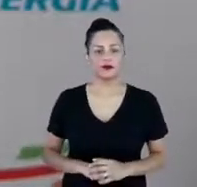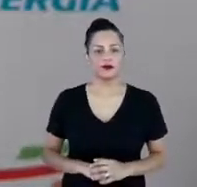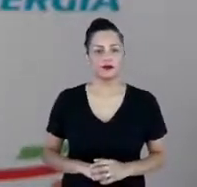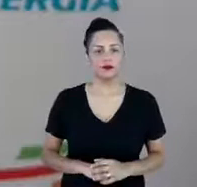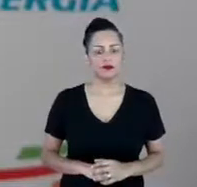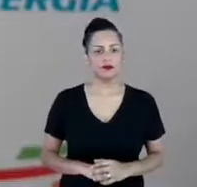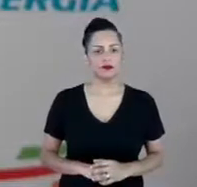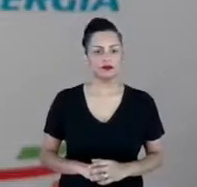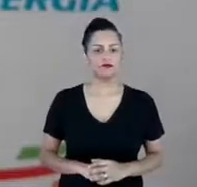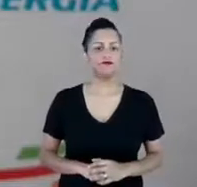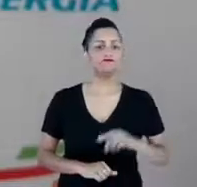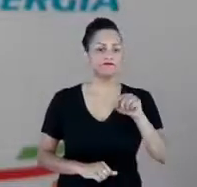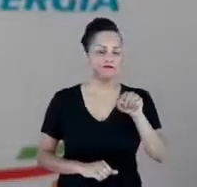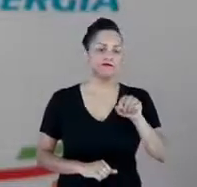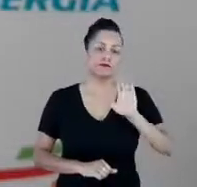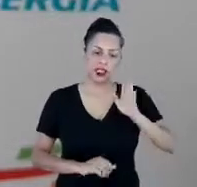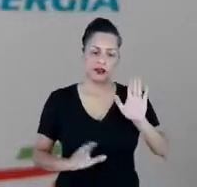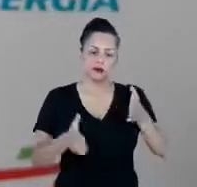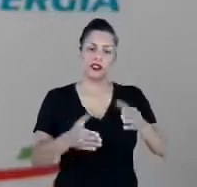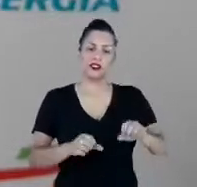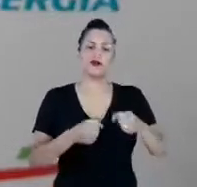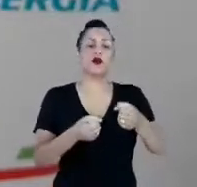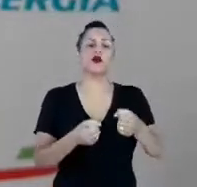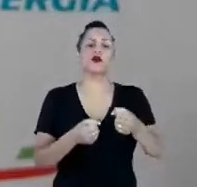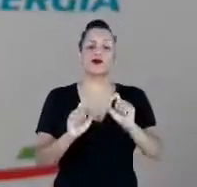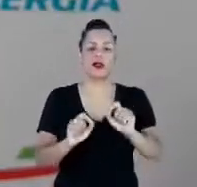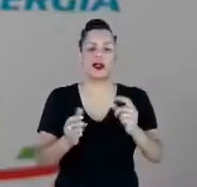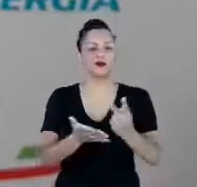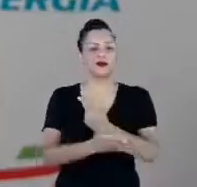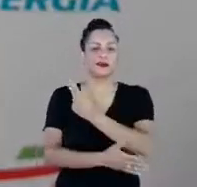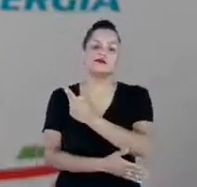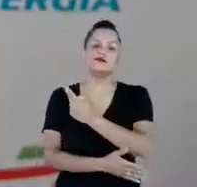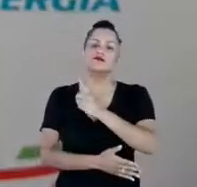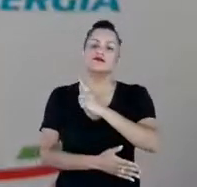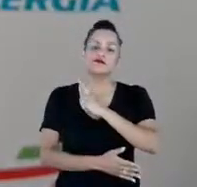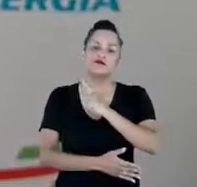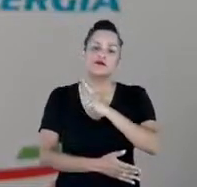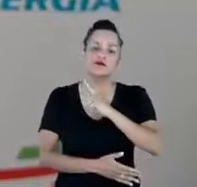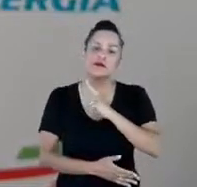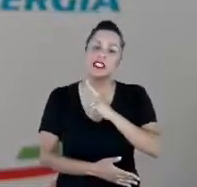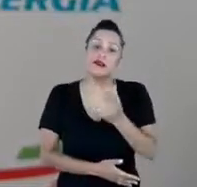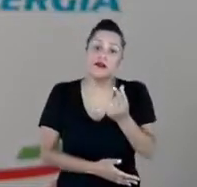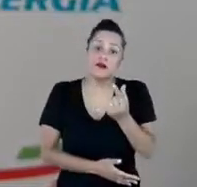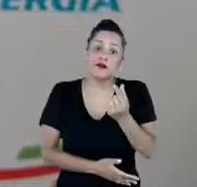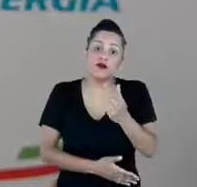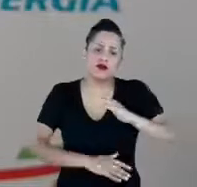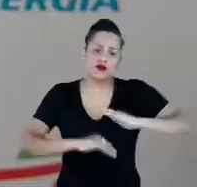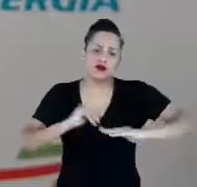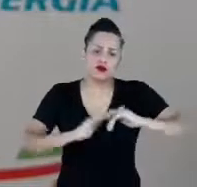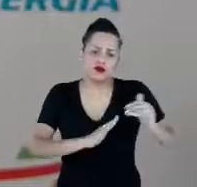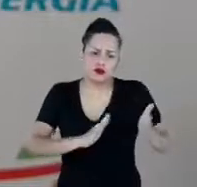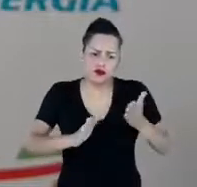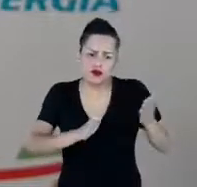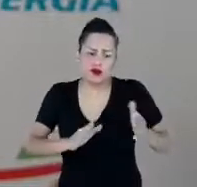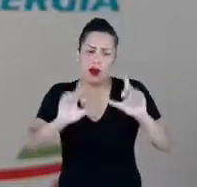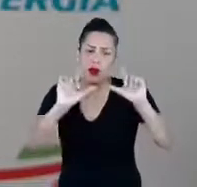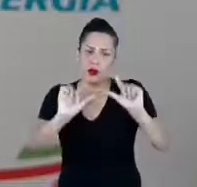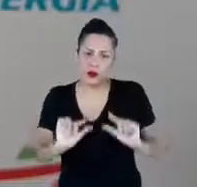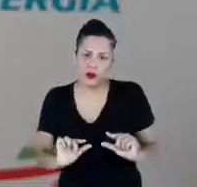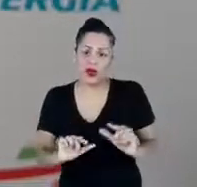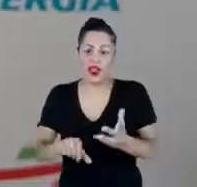que reduz levou uma redução do custo de produção e um aumento da